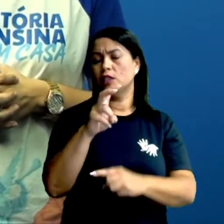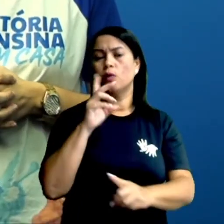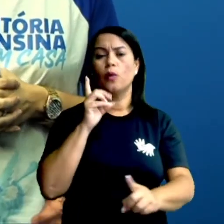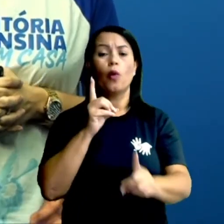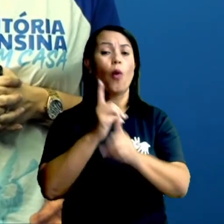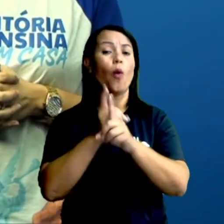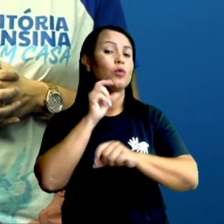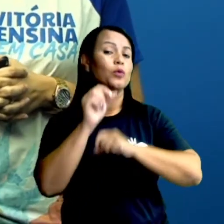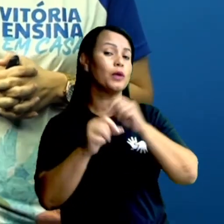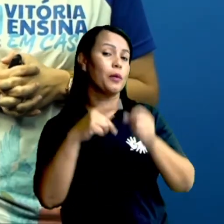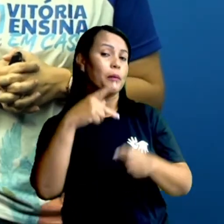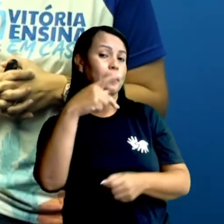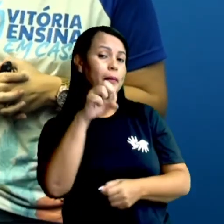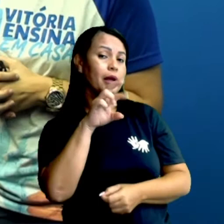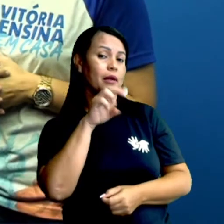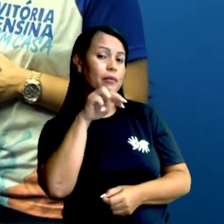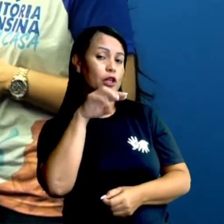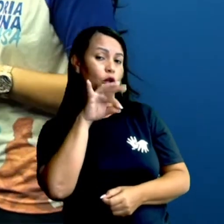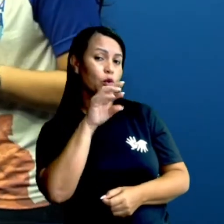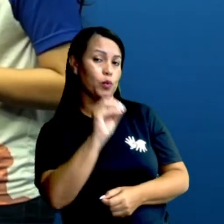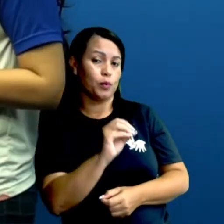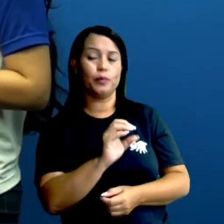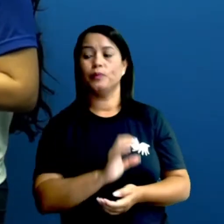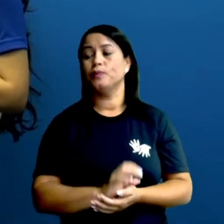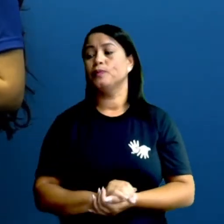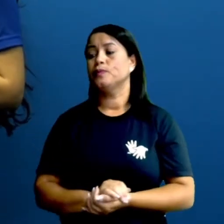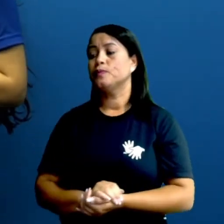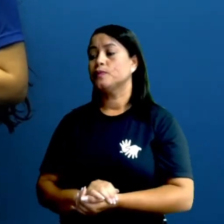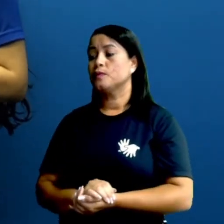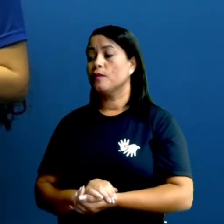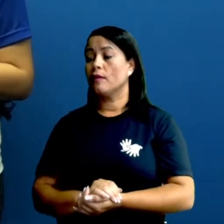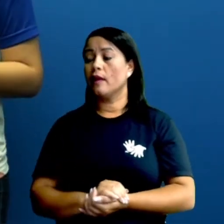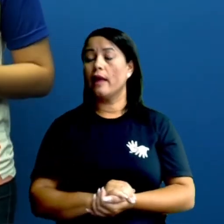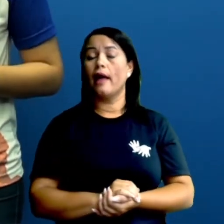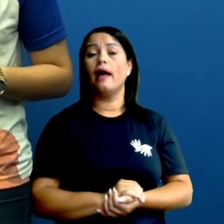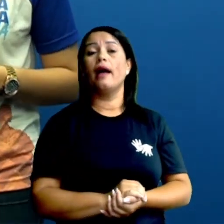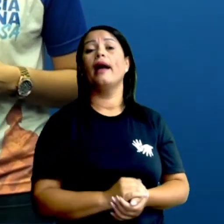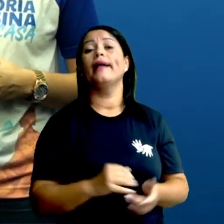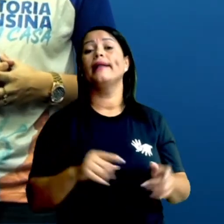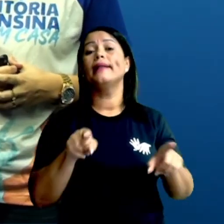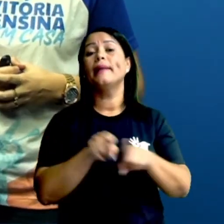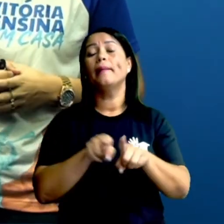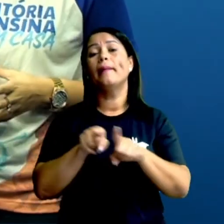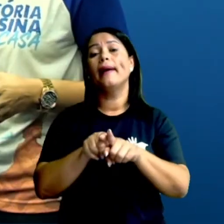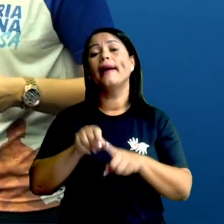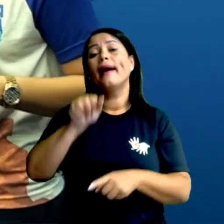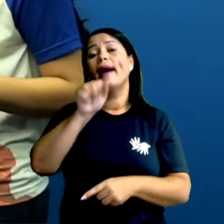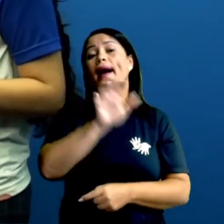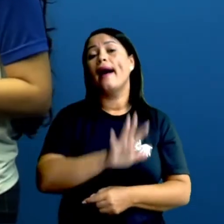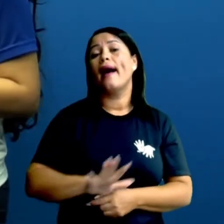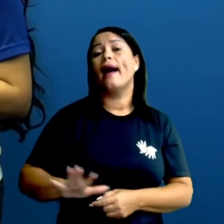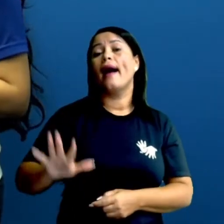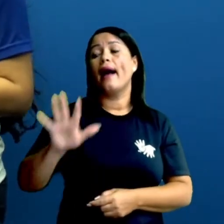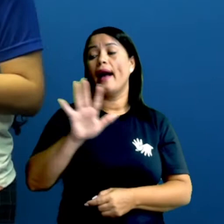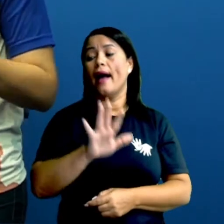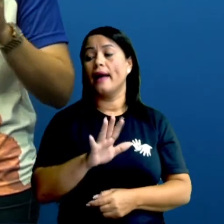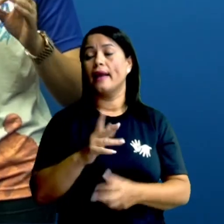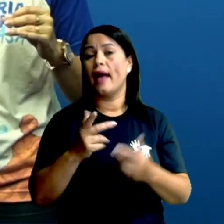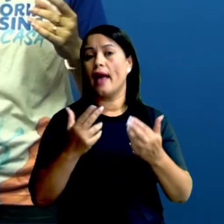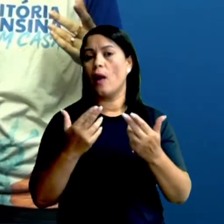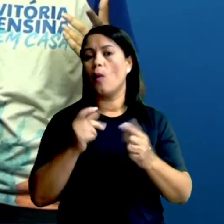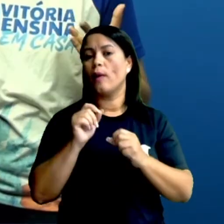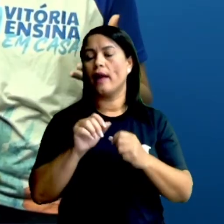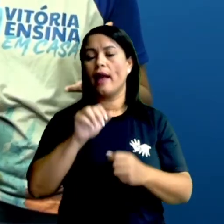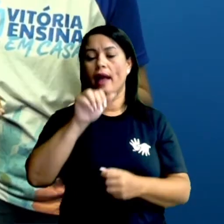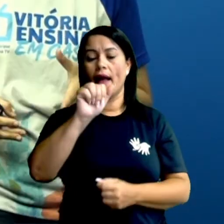o perímetro. Tá certo? E a área, né? É igual a quem?